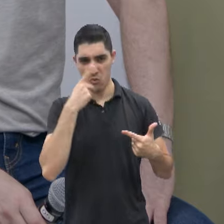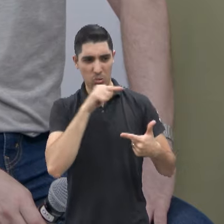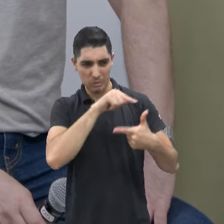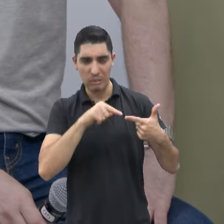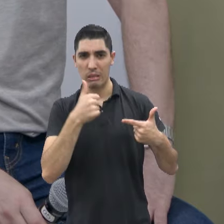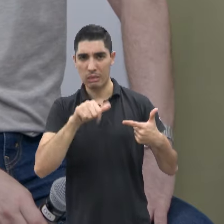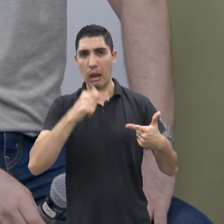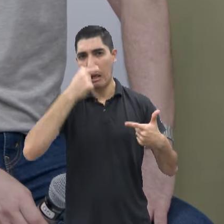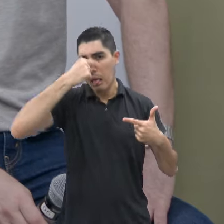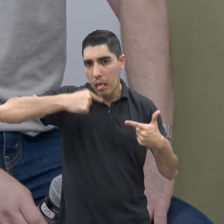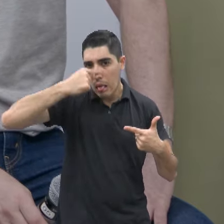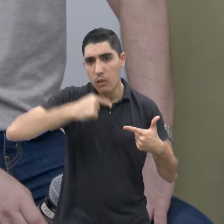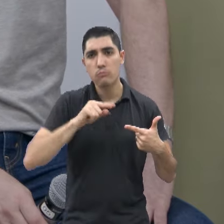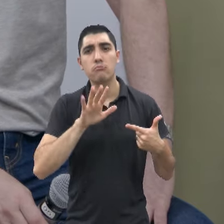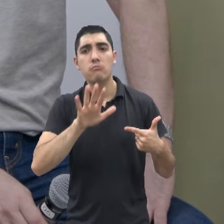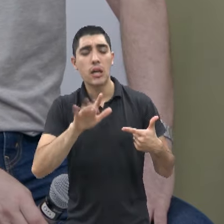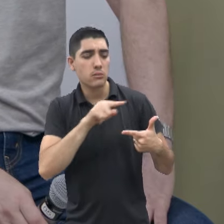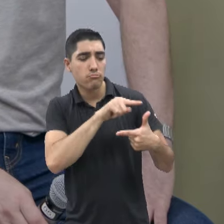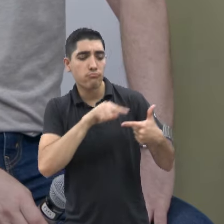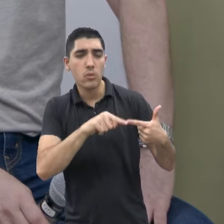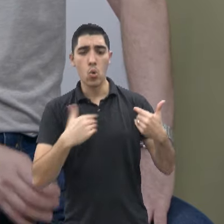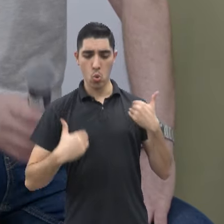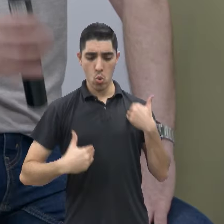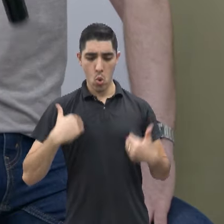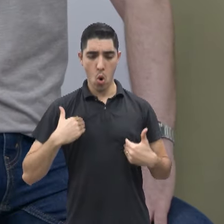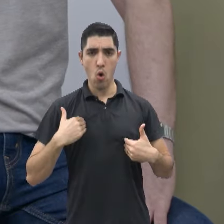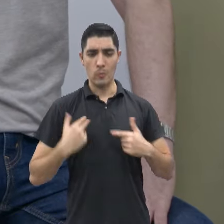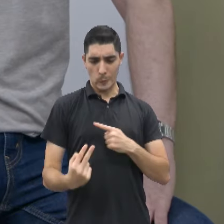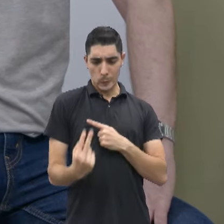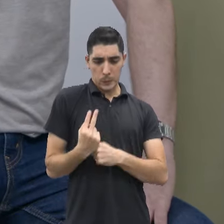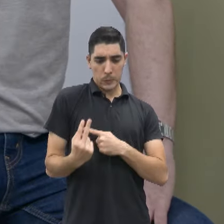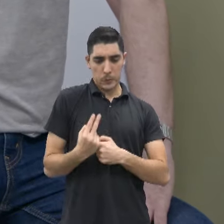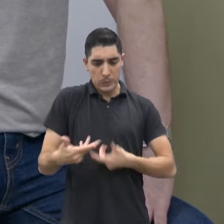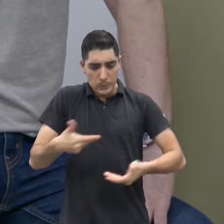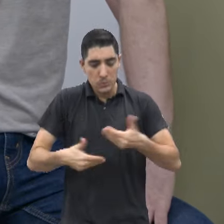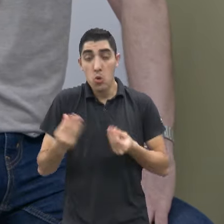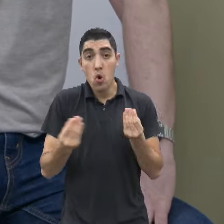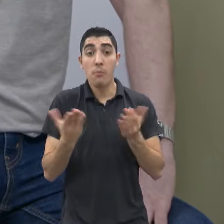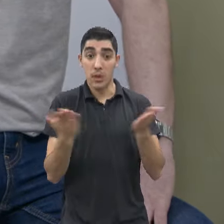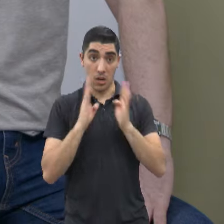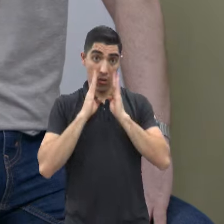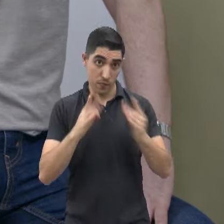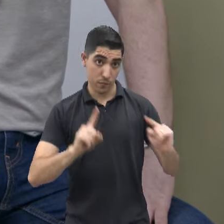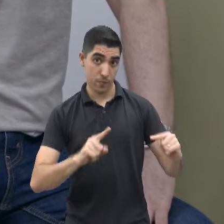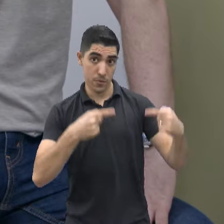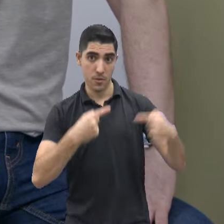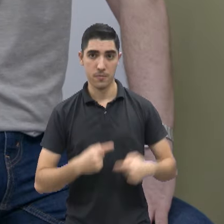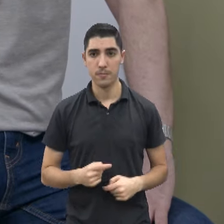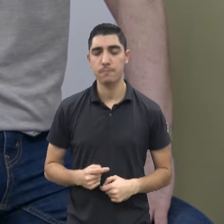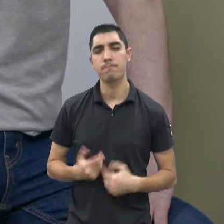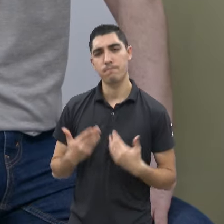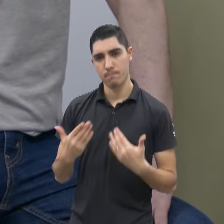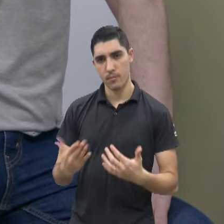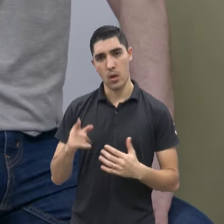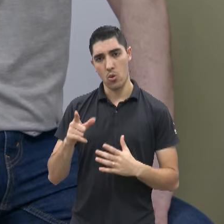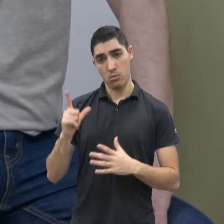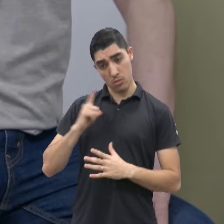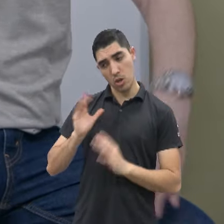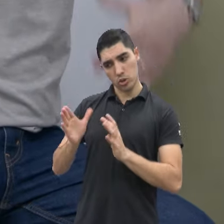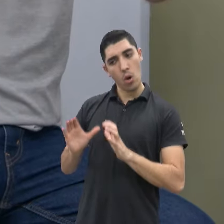trabalhar essa parte física deles agora, já recuperando e já pensando para a final? O Paulo Nery é o nosso preparador físico, faz um grande trabalho,